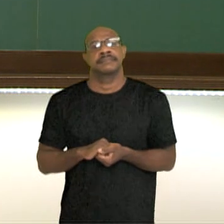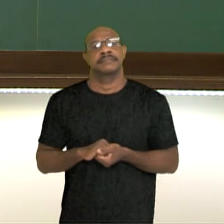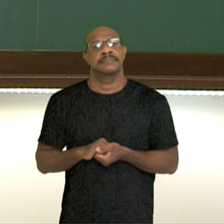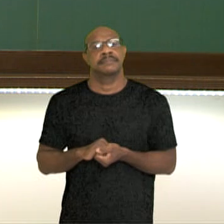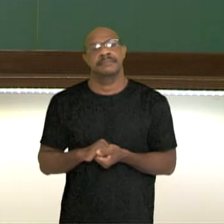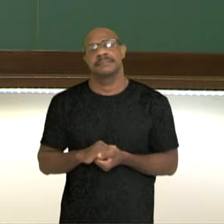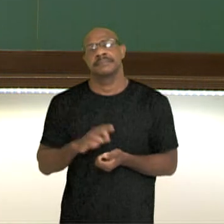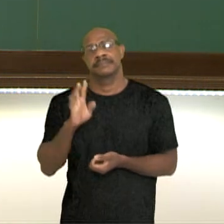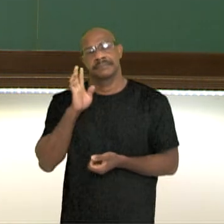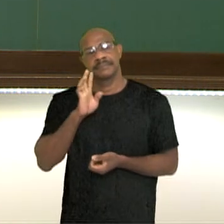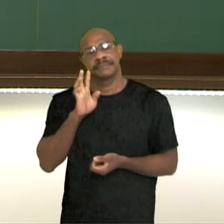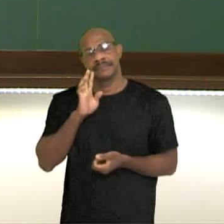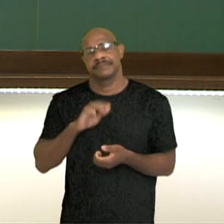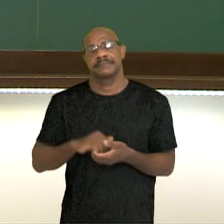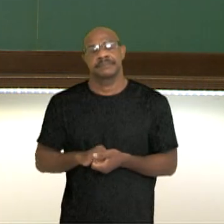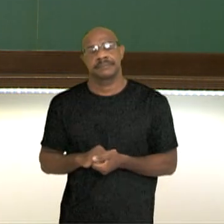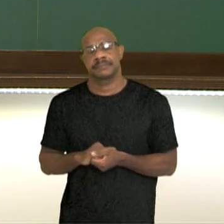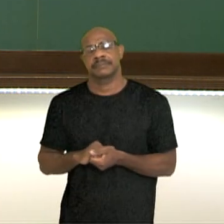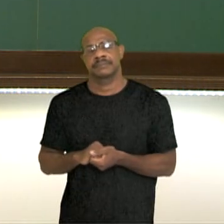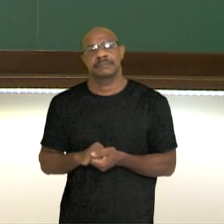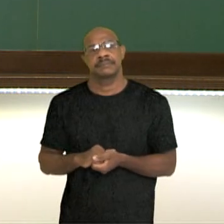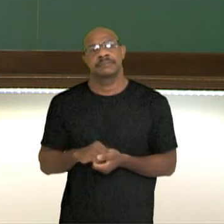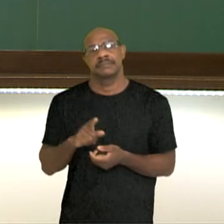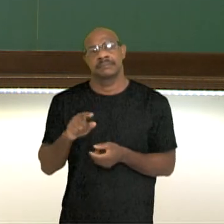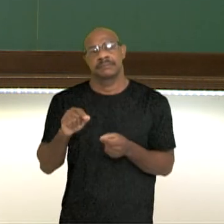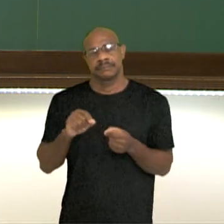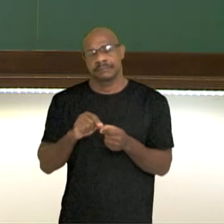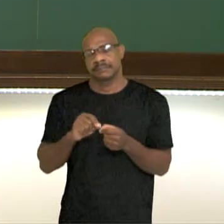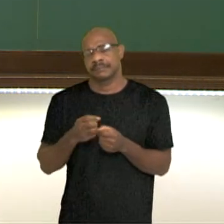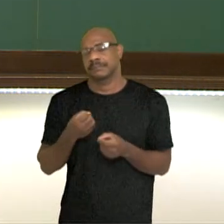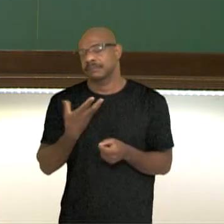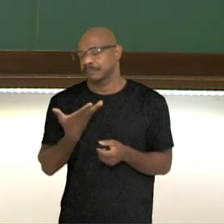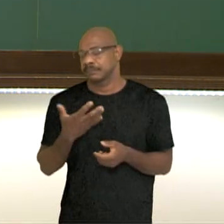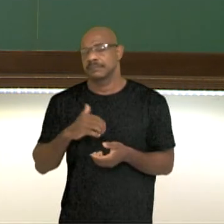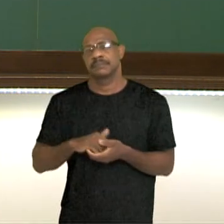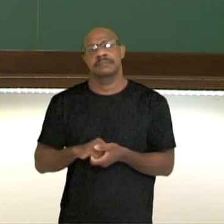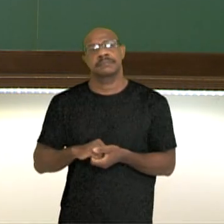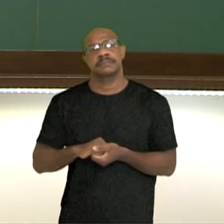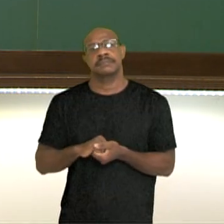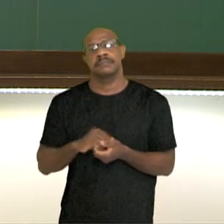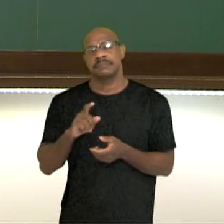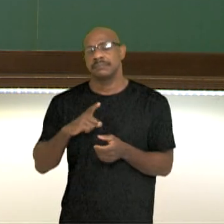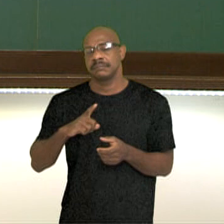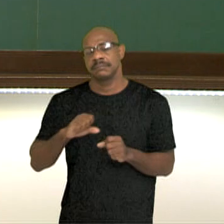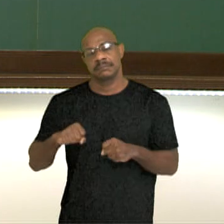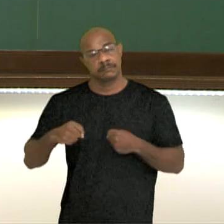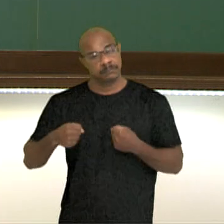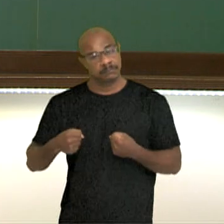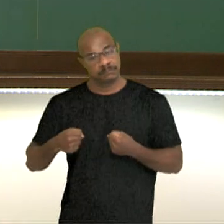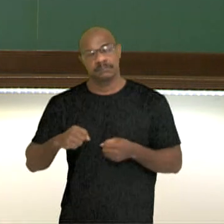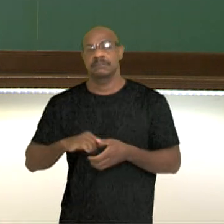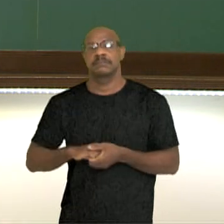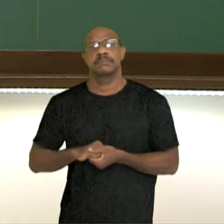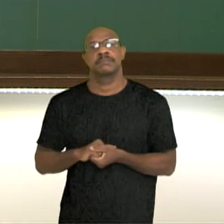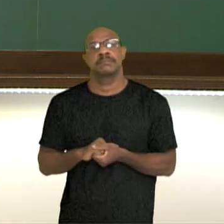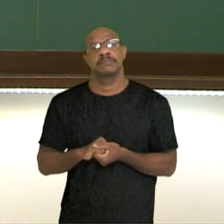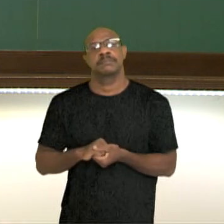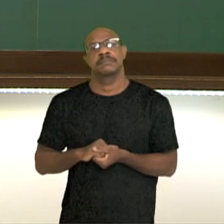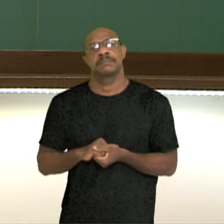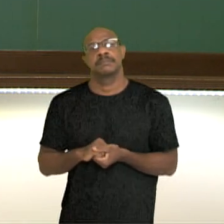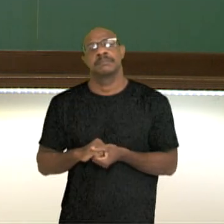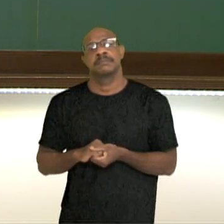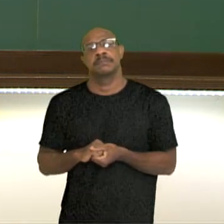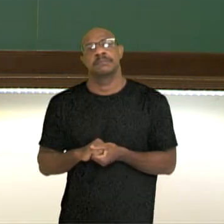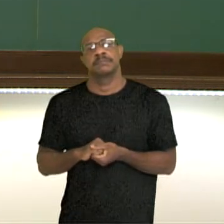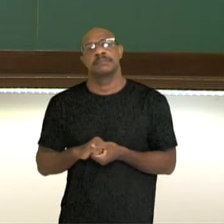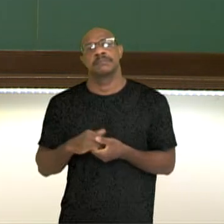Legal, que legal que você está trabalhando, que legal que você está se esforçando, meu amigo, minha amiga, meu aluno, minha